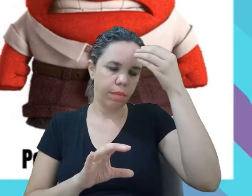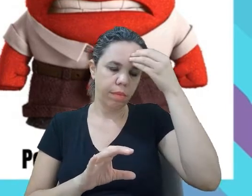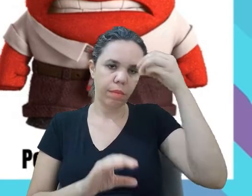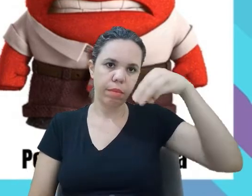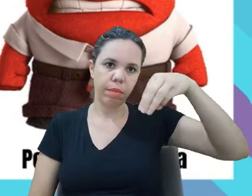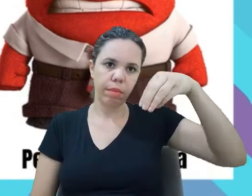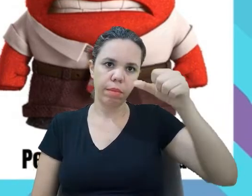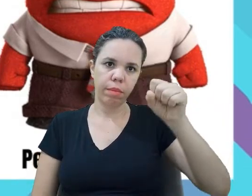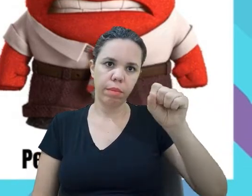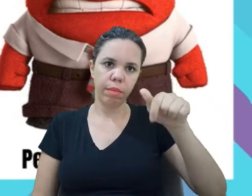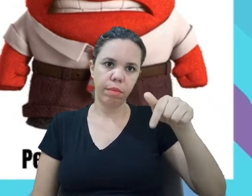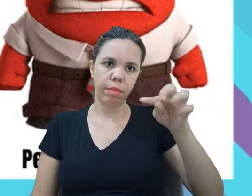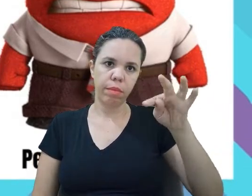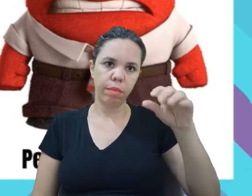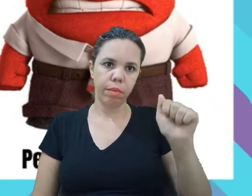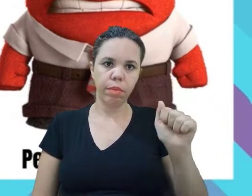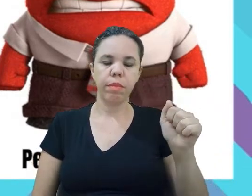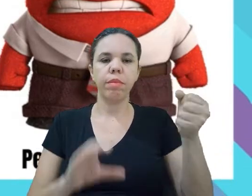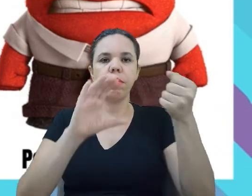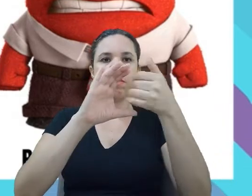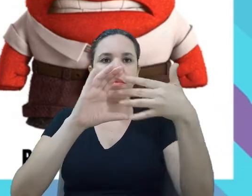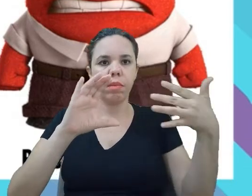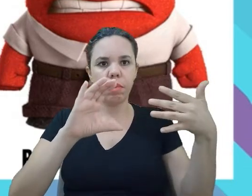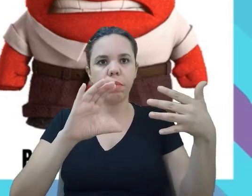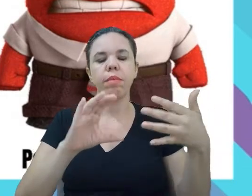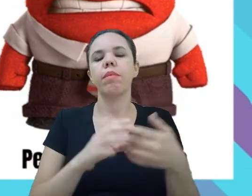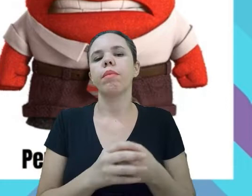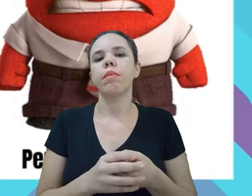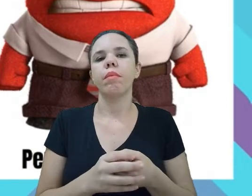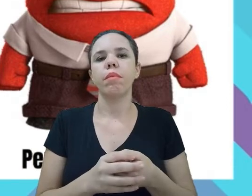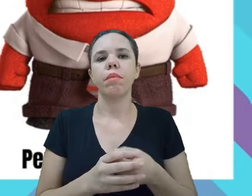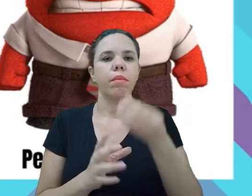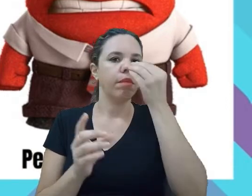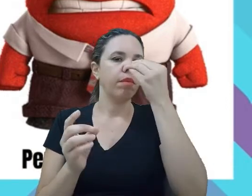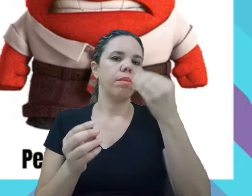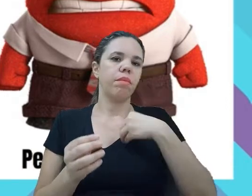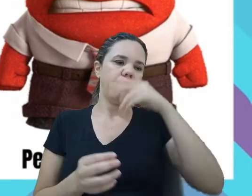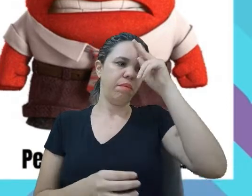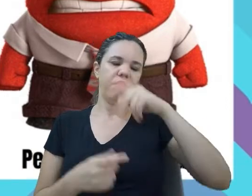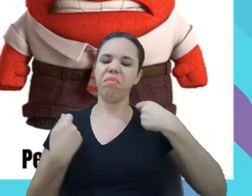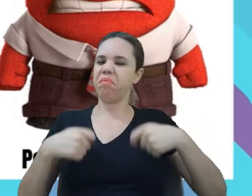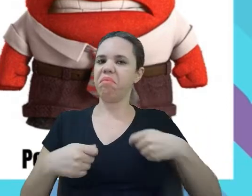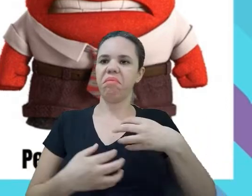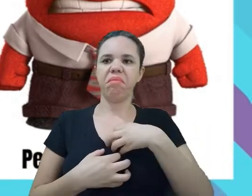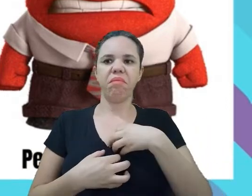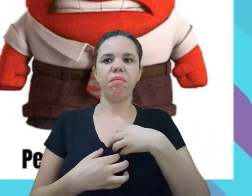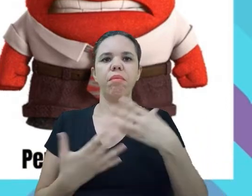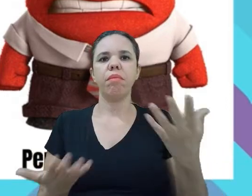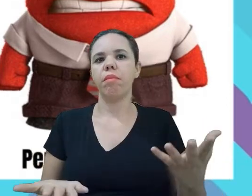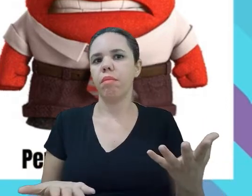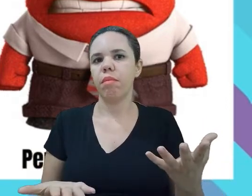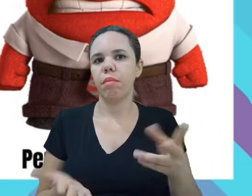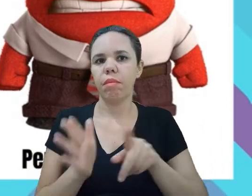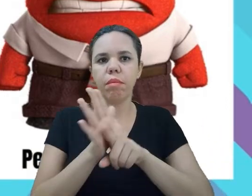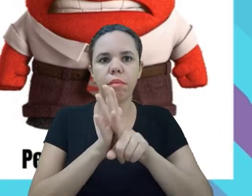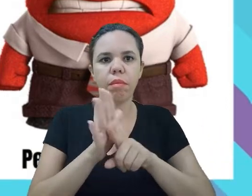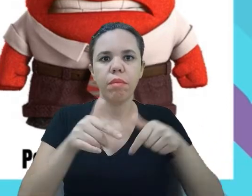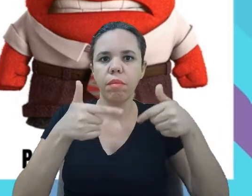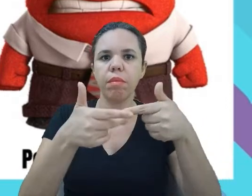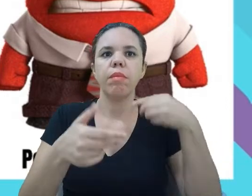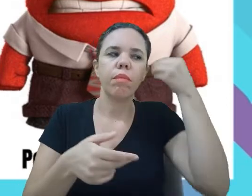defesa psicopática, também se estrutura na fase anal, mais especificamente na fase da retenção, segundo